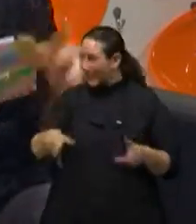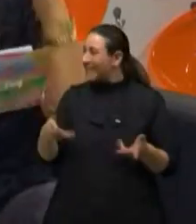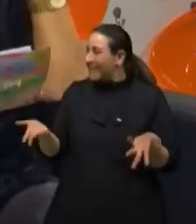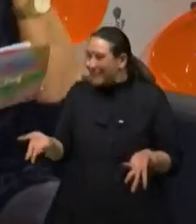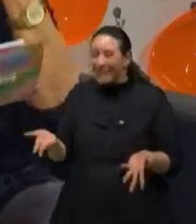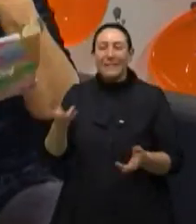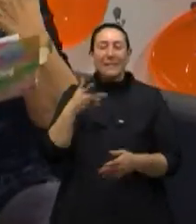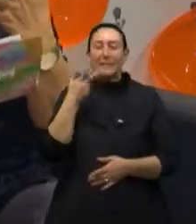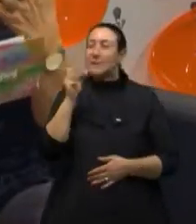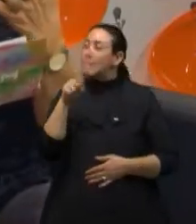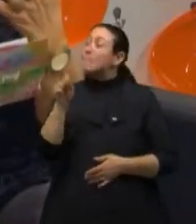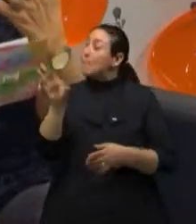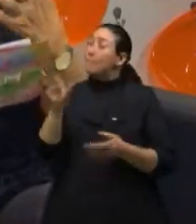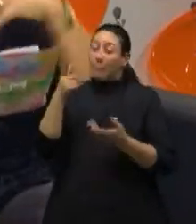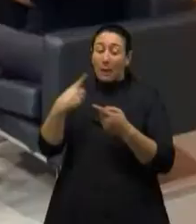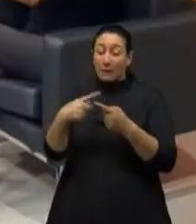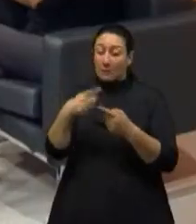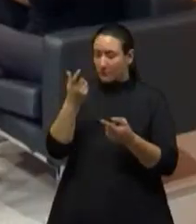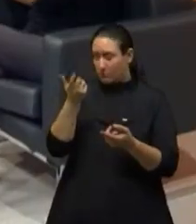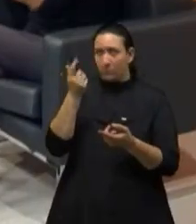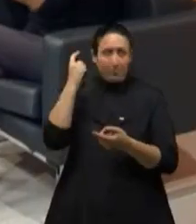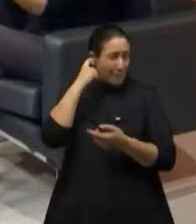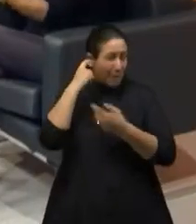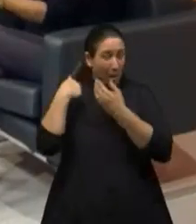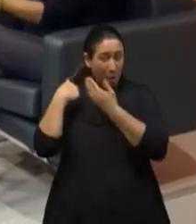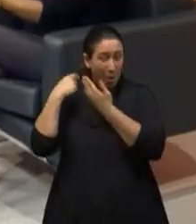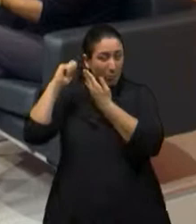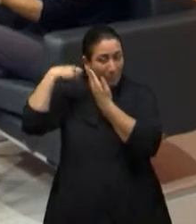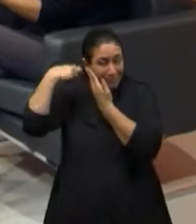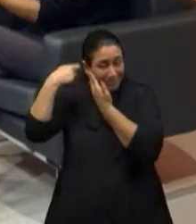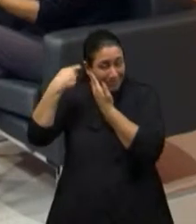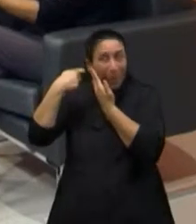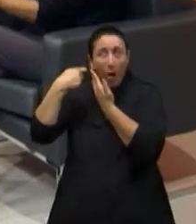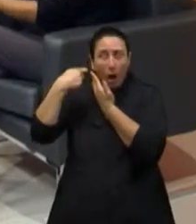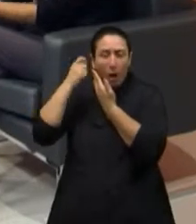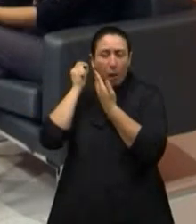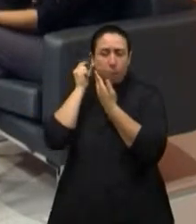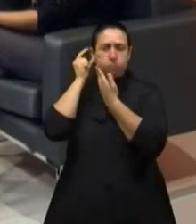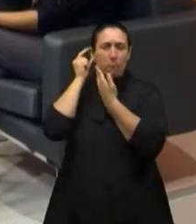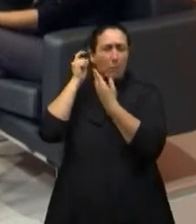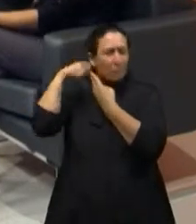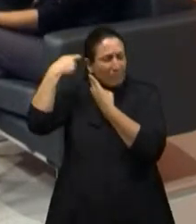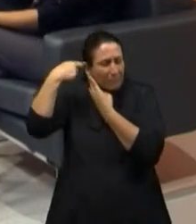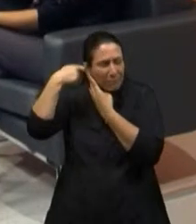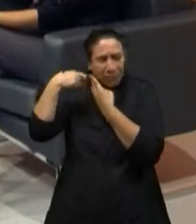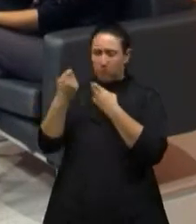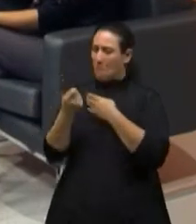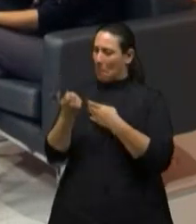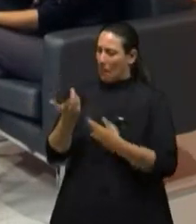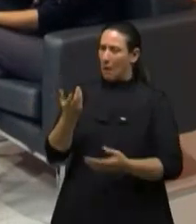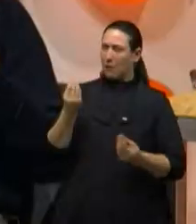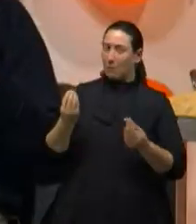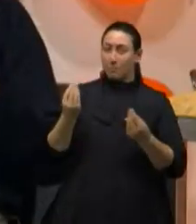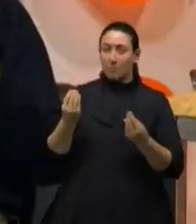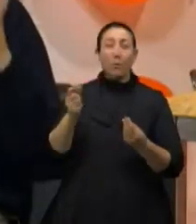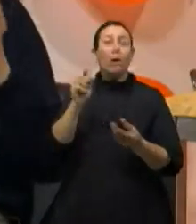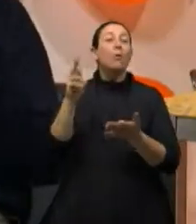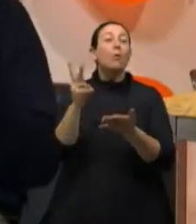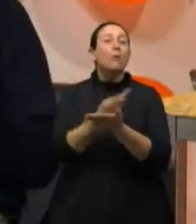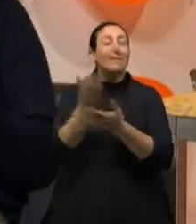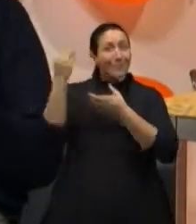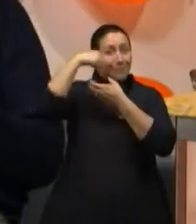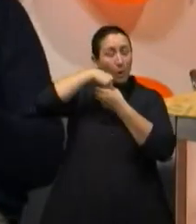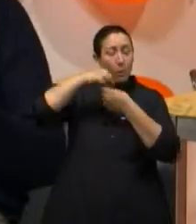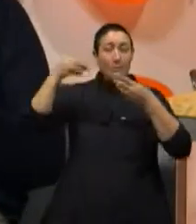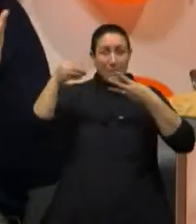carteira mas aqui no ouvido é a ceira quanto mais eu tiro mais produzo mas chega um nível né que a pessoa acaba matando as células que